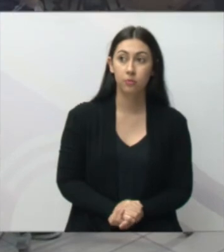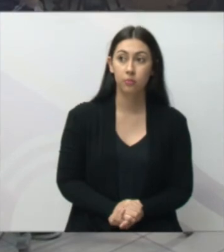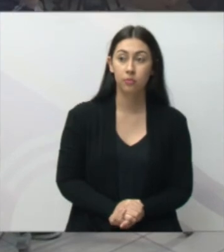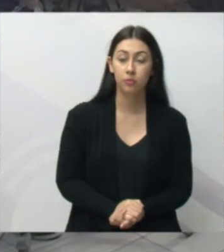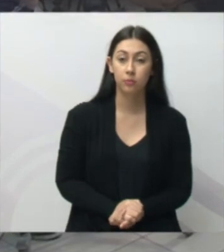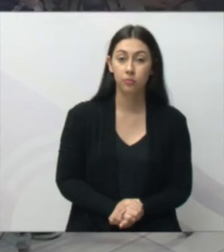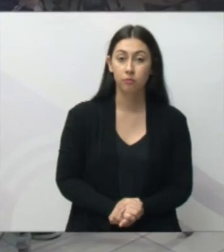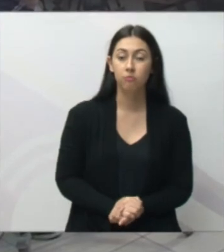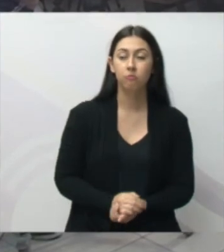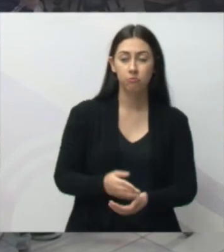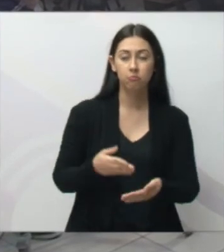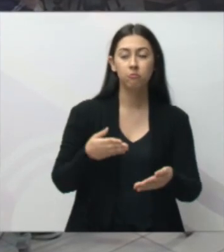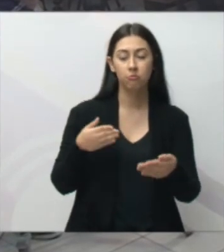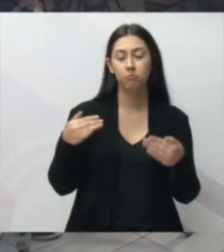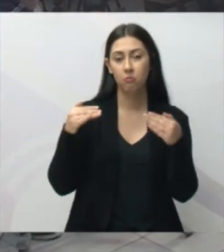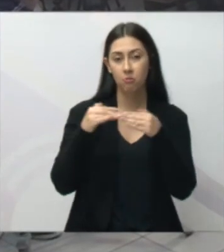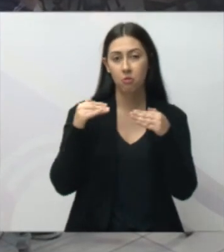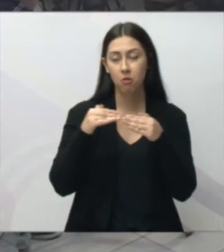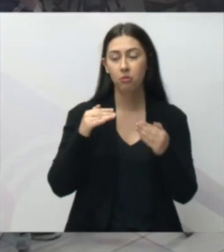Favorável.